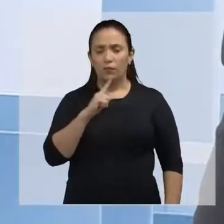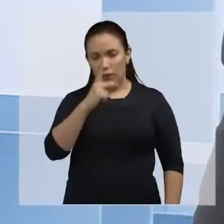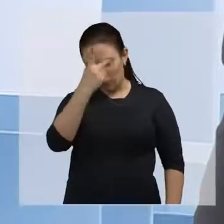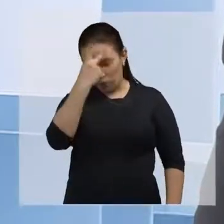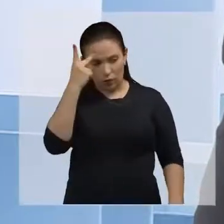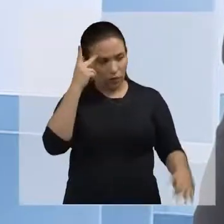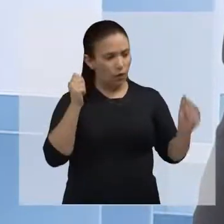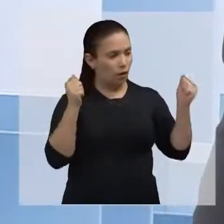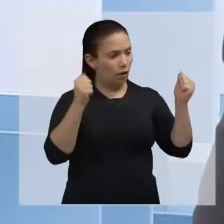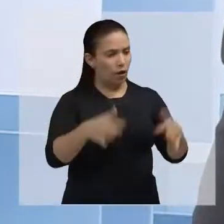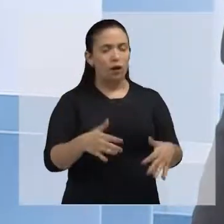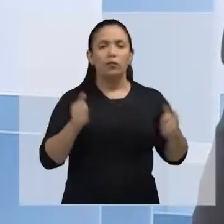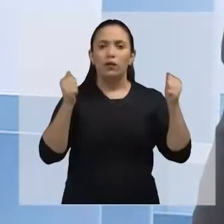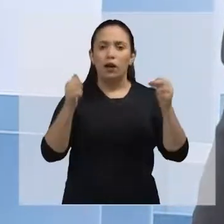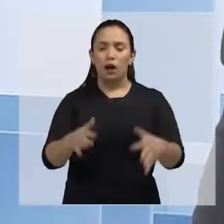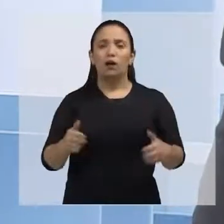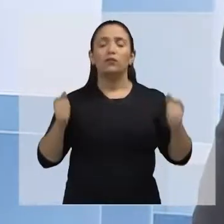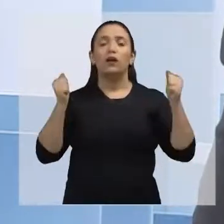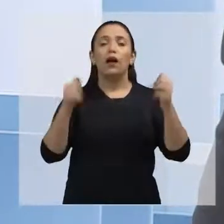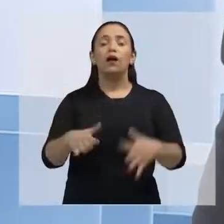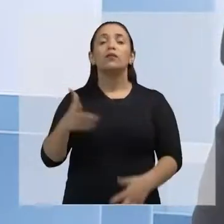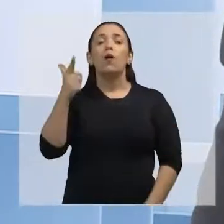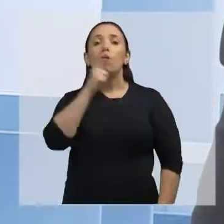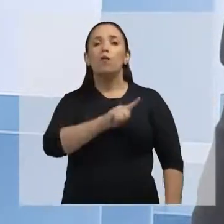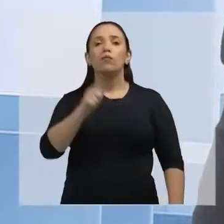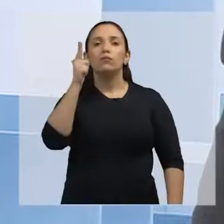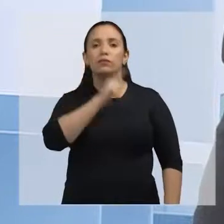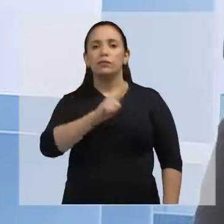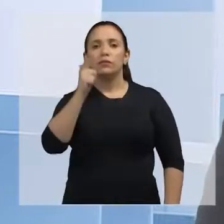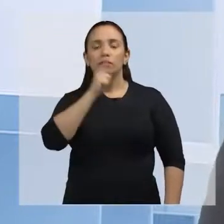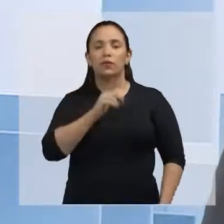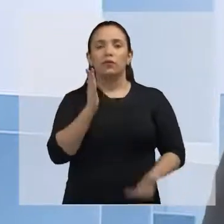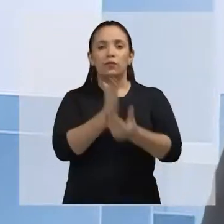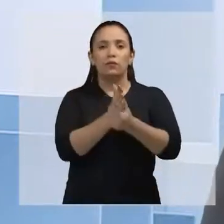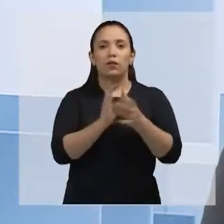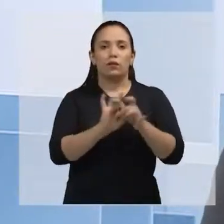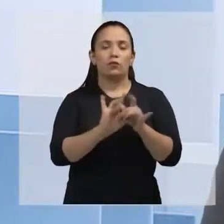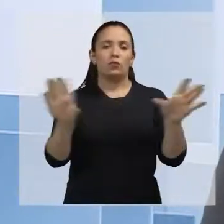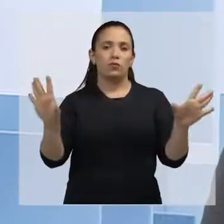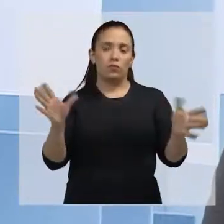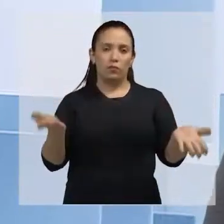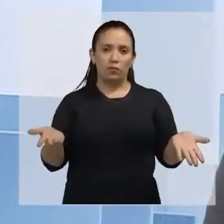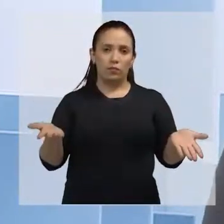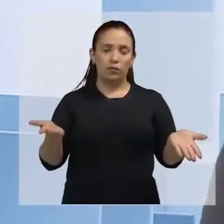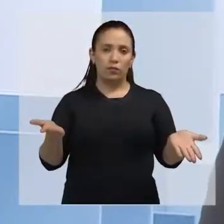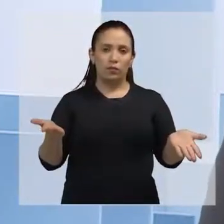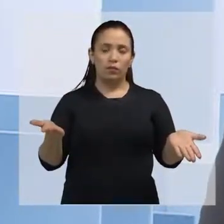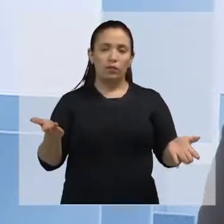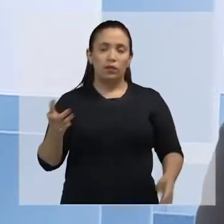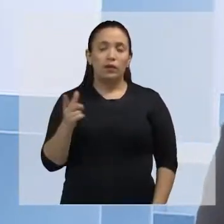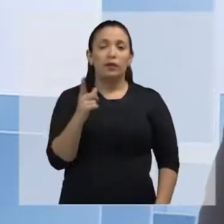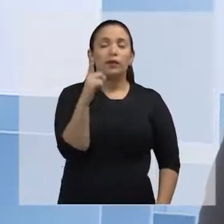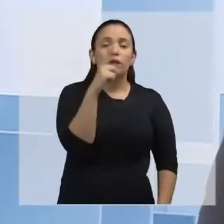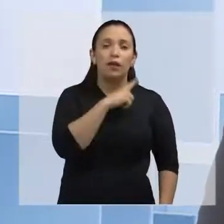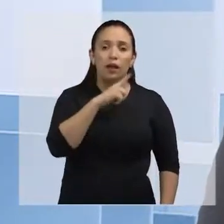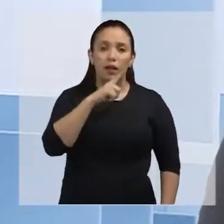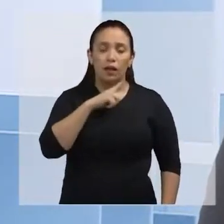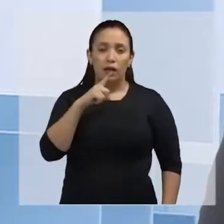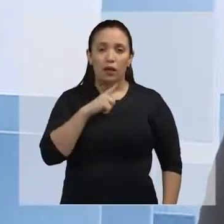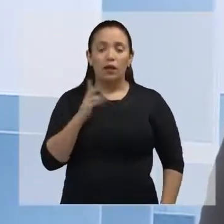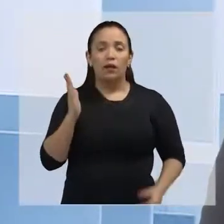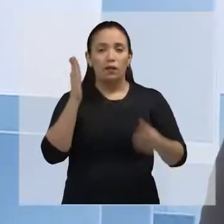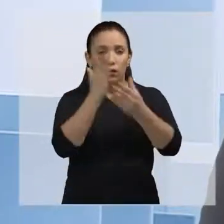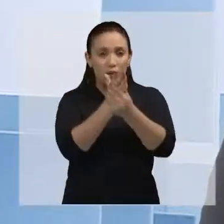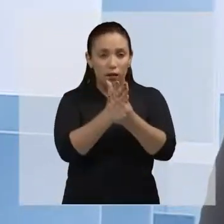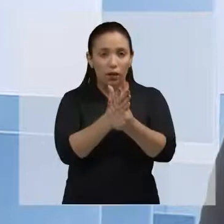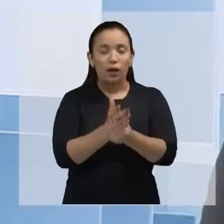essas pessoas gastam para conseguir essa prescrição. Cada recurso desse, né, Luiz? Cada